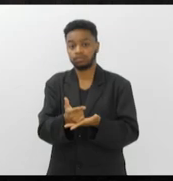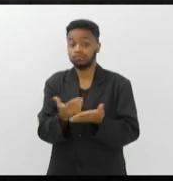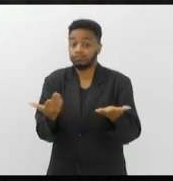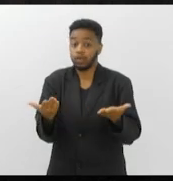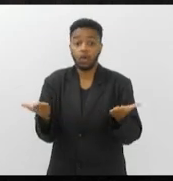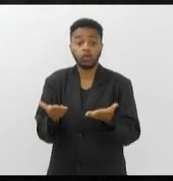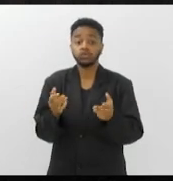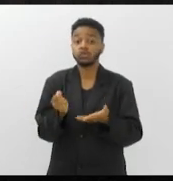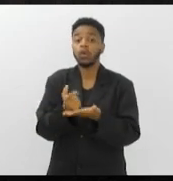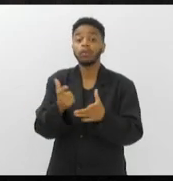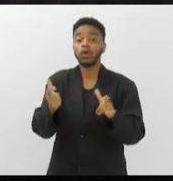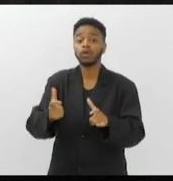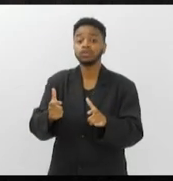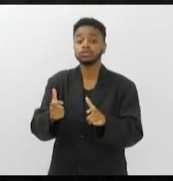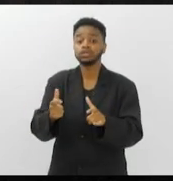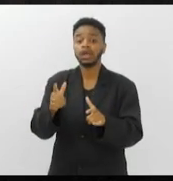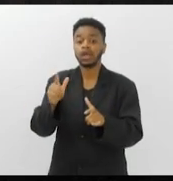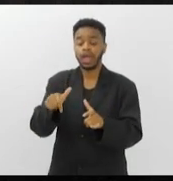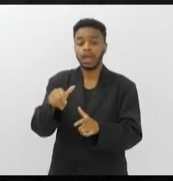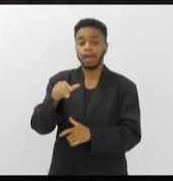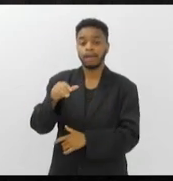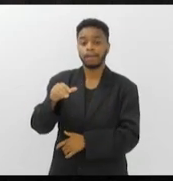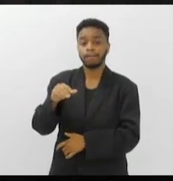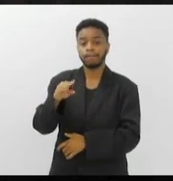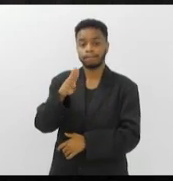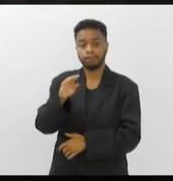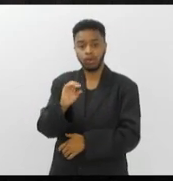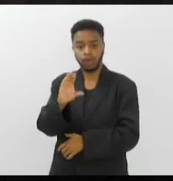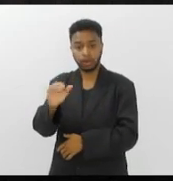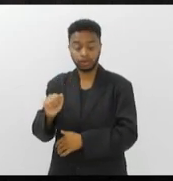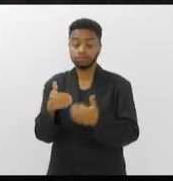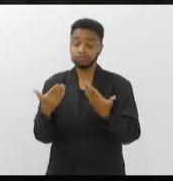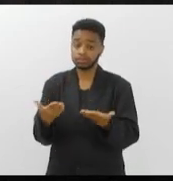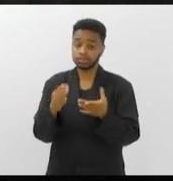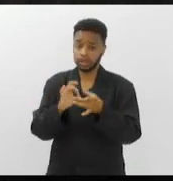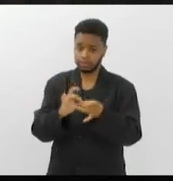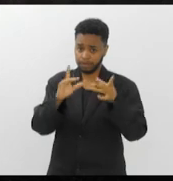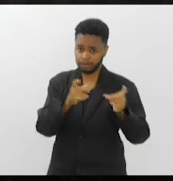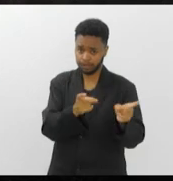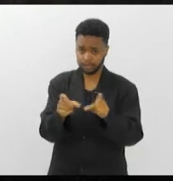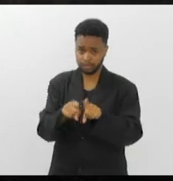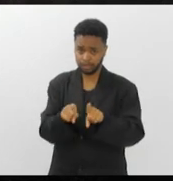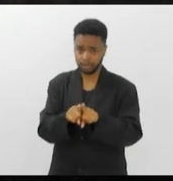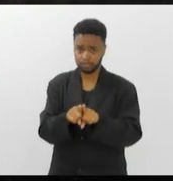se compra na boca de fumo. Então está autorizado vender também?